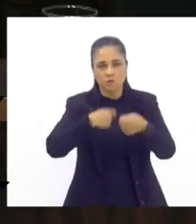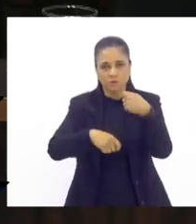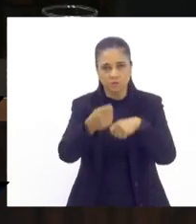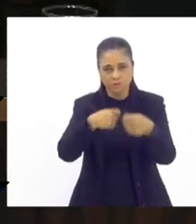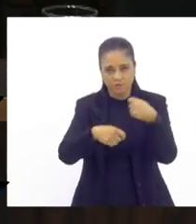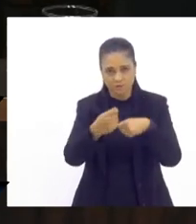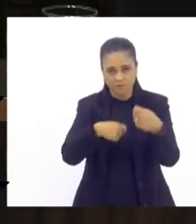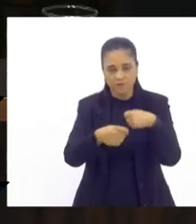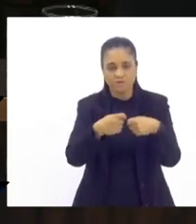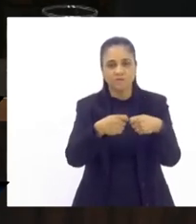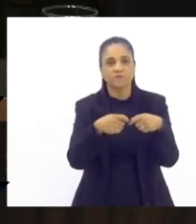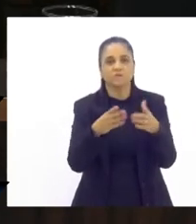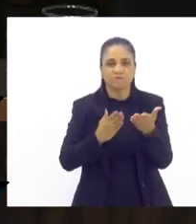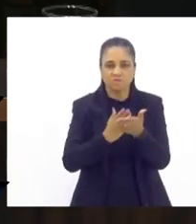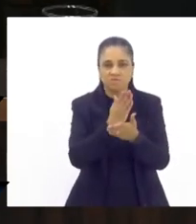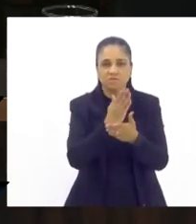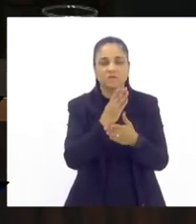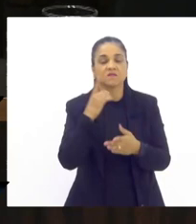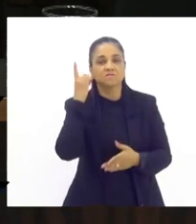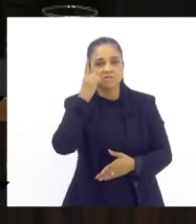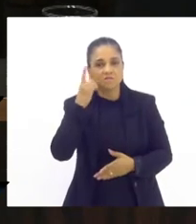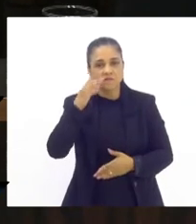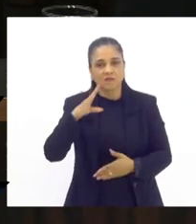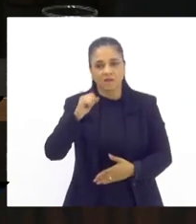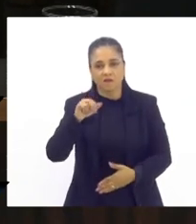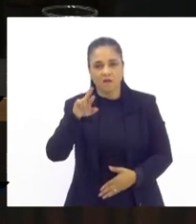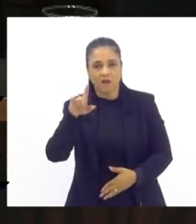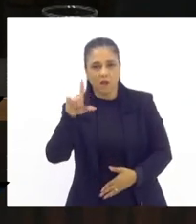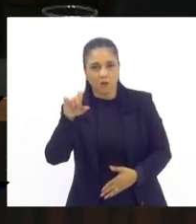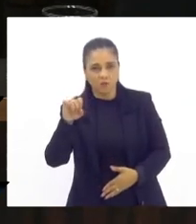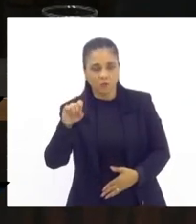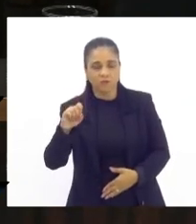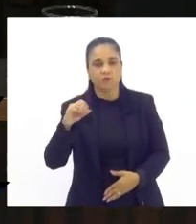favorável. Relatores, Carlos Mick, Marta Rocha,